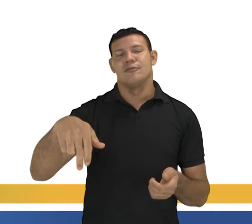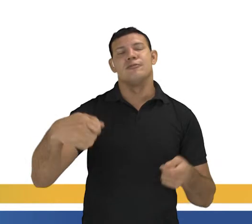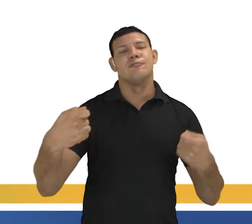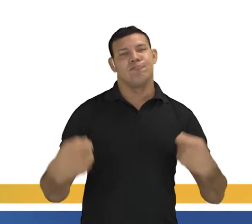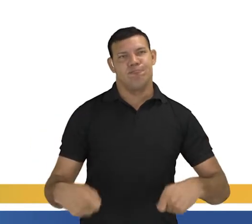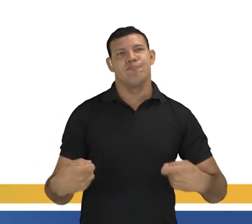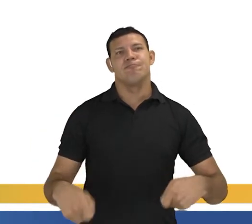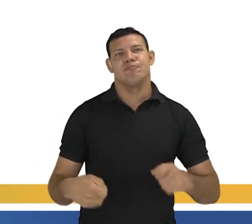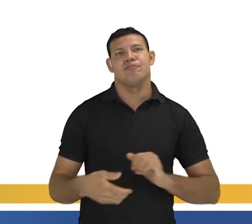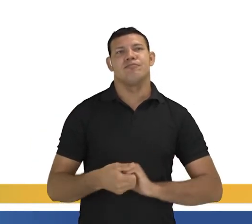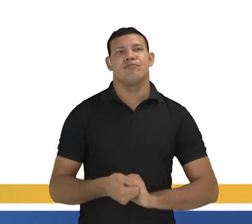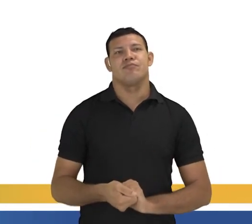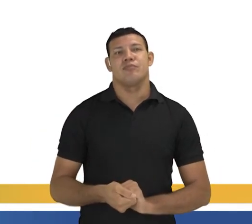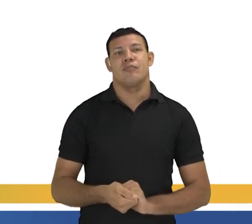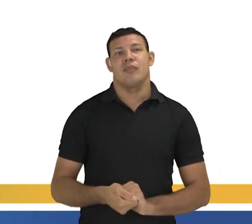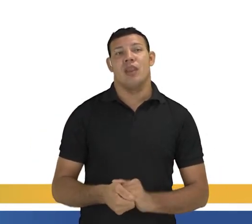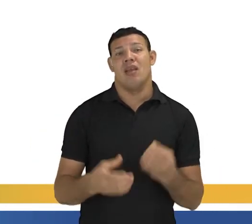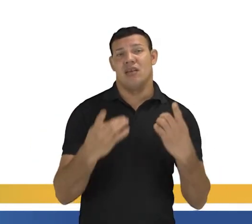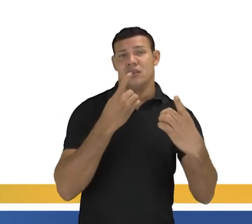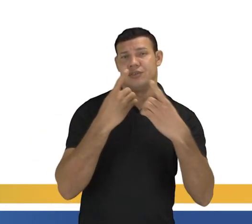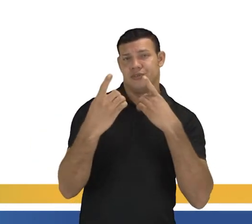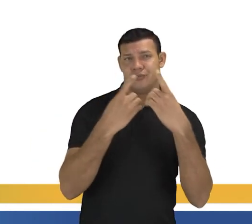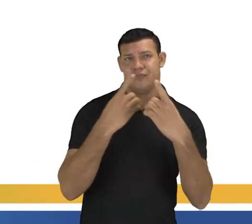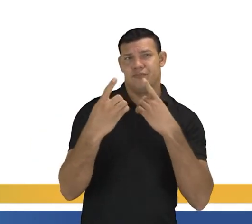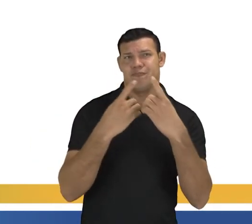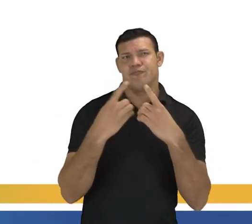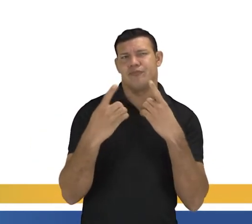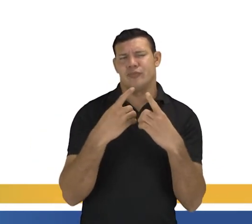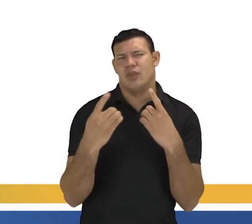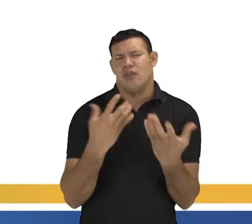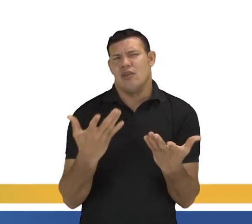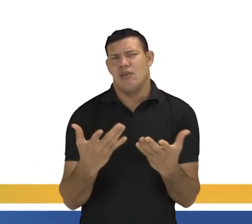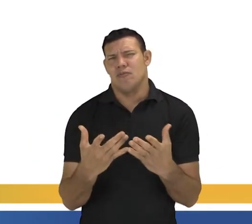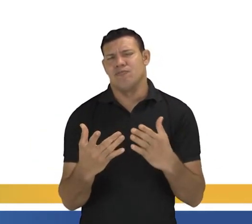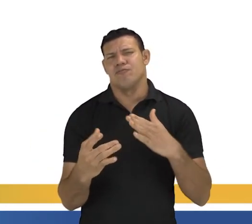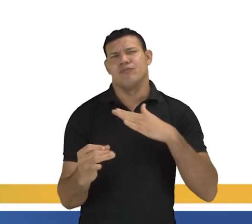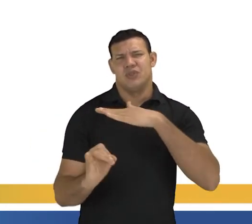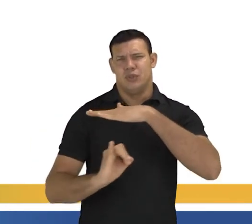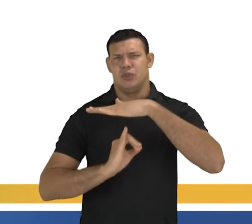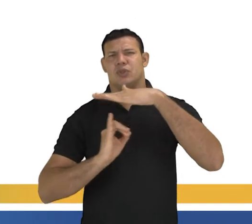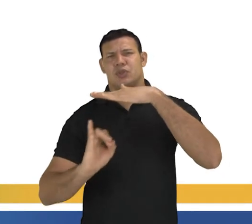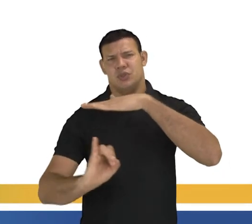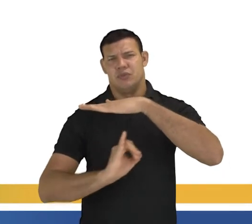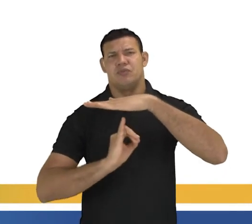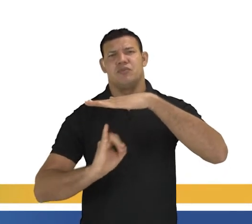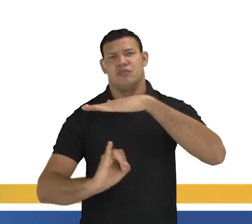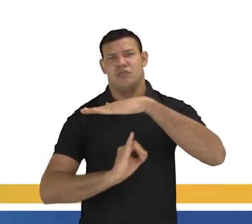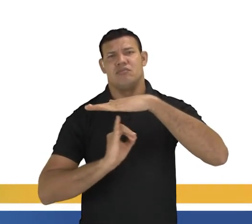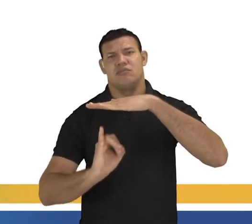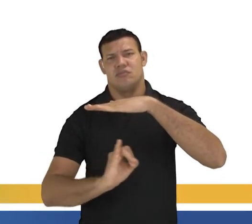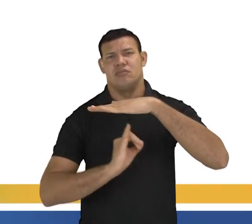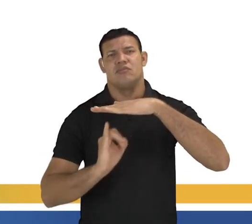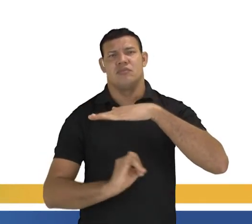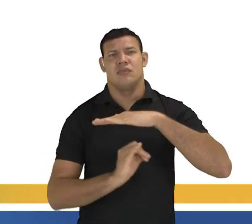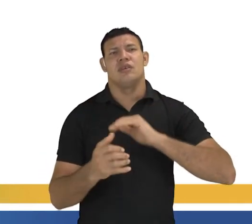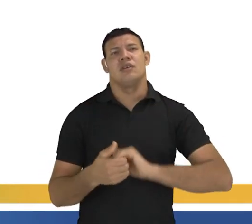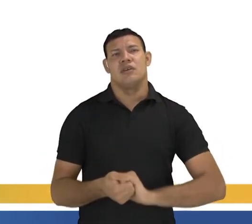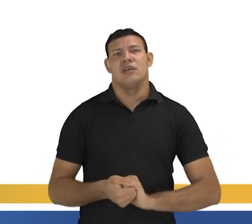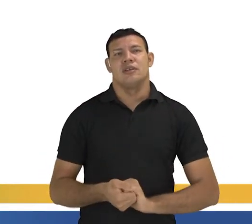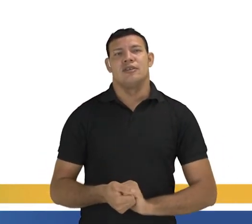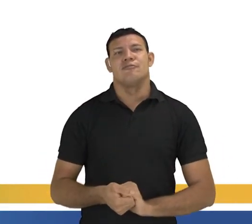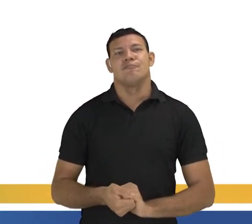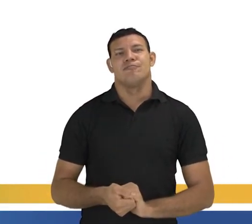dialogue. Aqui a gente tem um diálogo. Eu procurei fazer ele bem informal, como se fosse uma conversa do dia a dia, quando nós encontramos um amigo que nós não